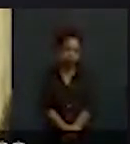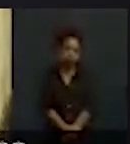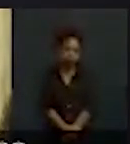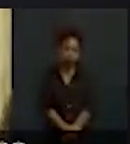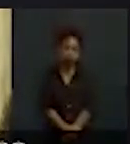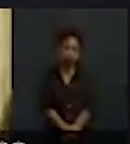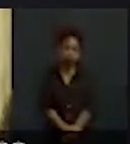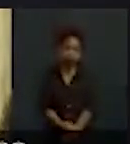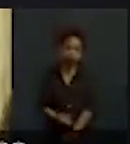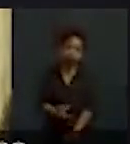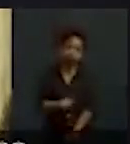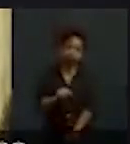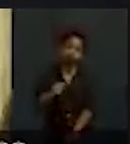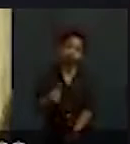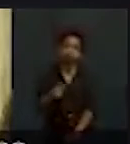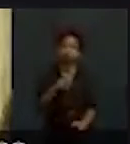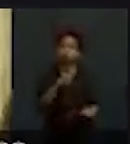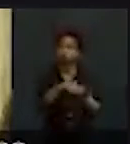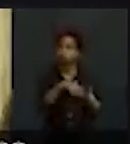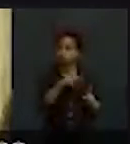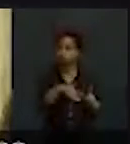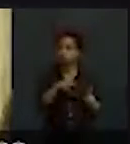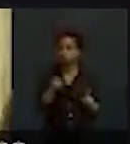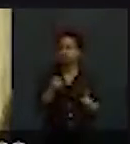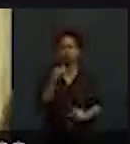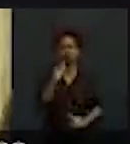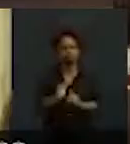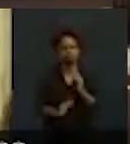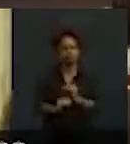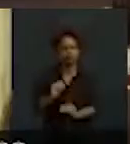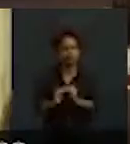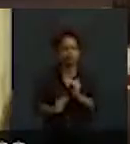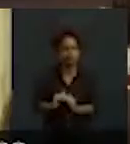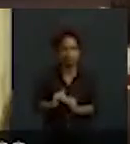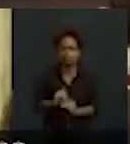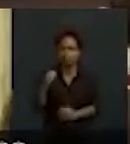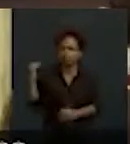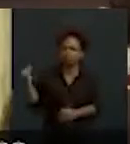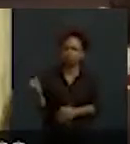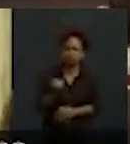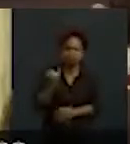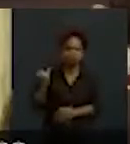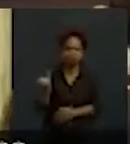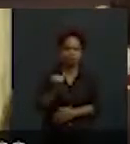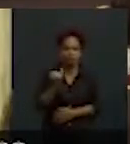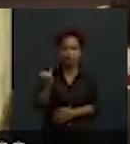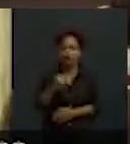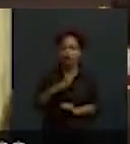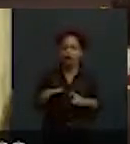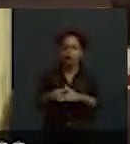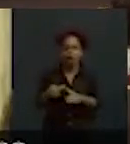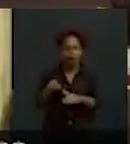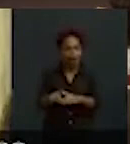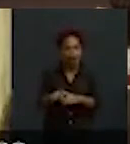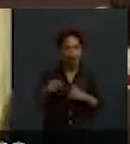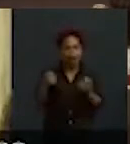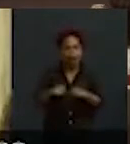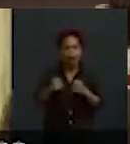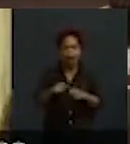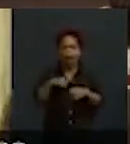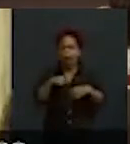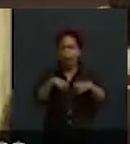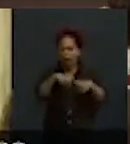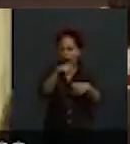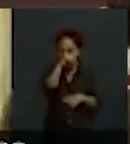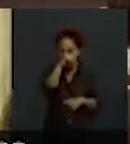nosso próximo homenageado é um daqueles profissionais vitais para qualquer equipe. As suas